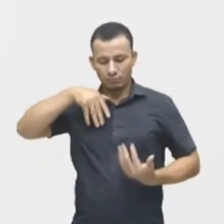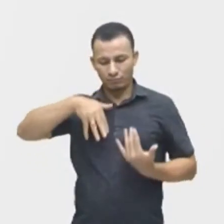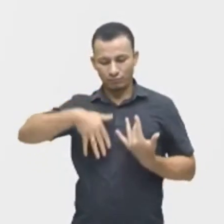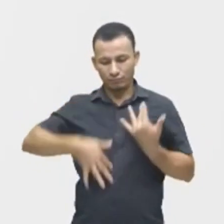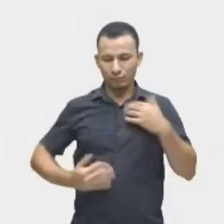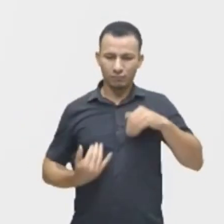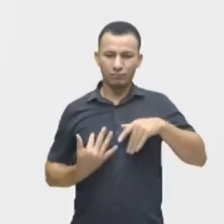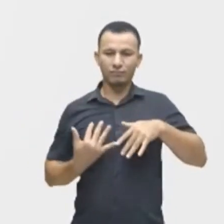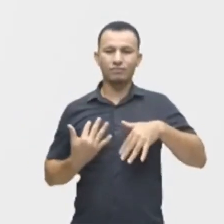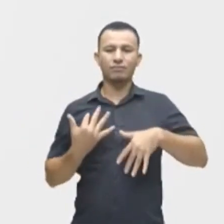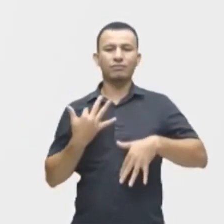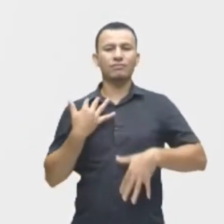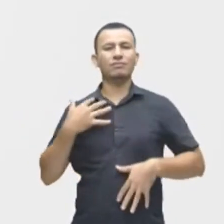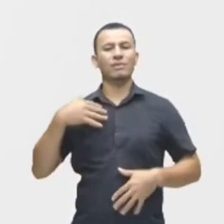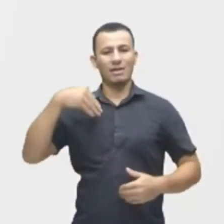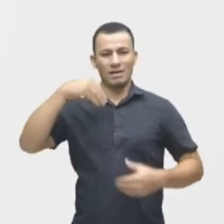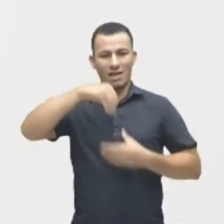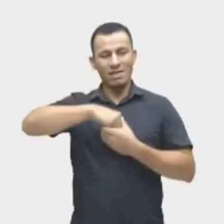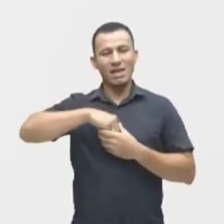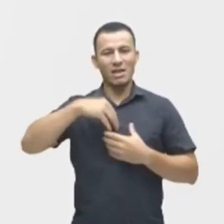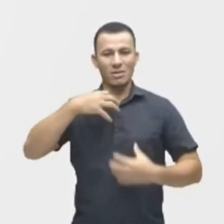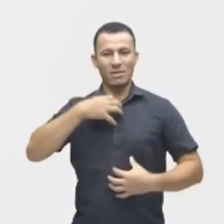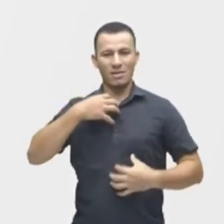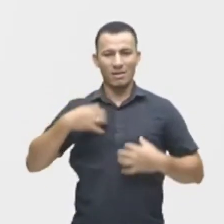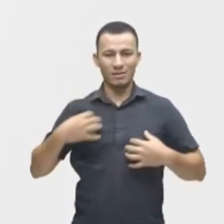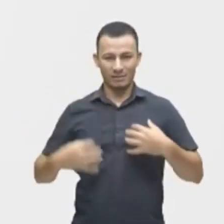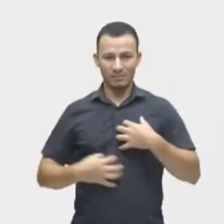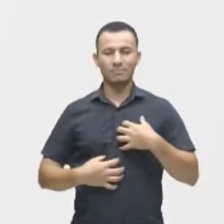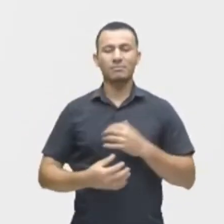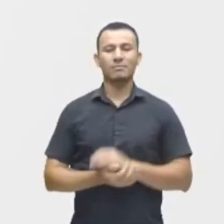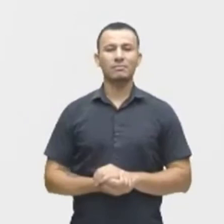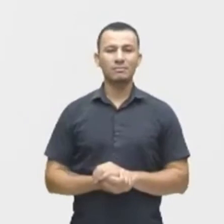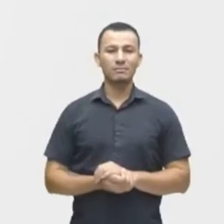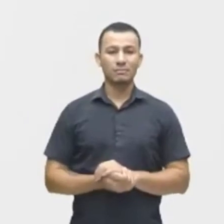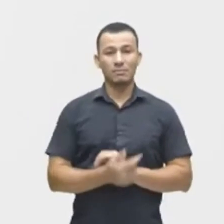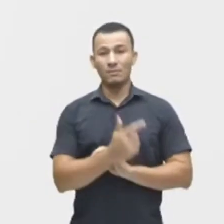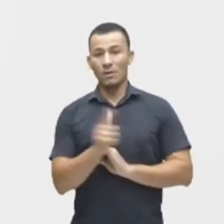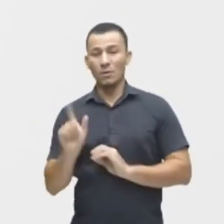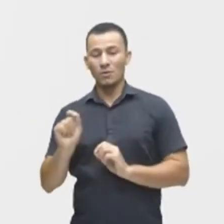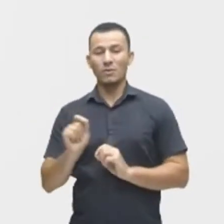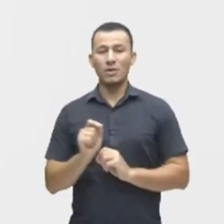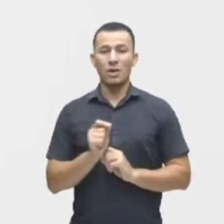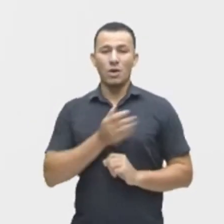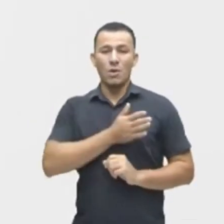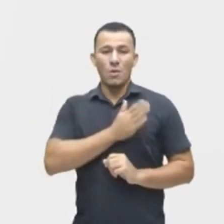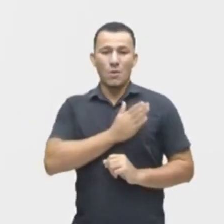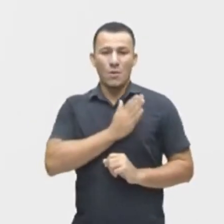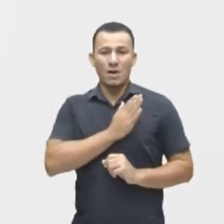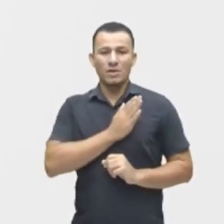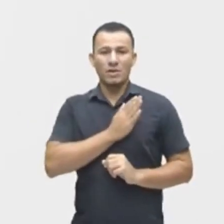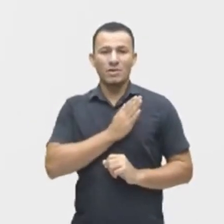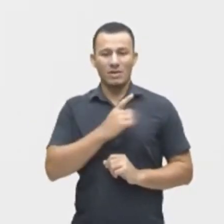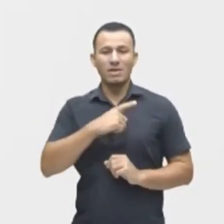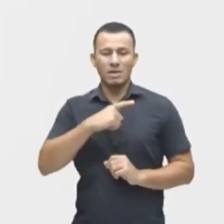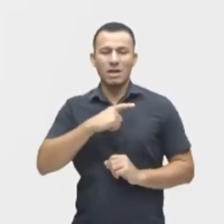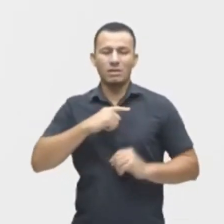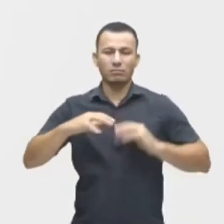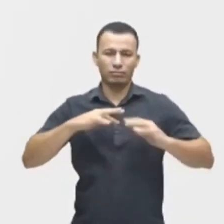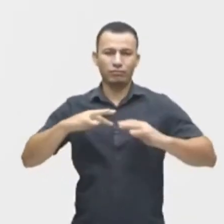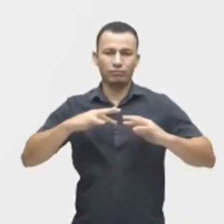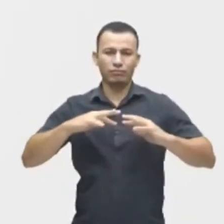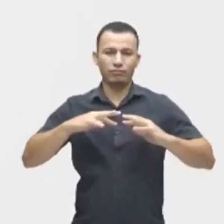isso dentro do nosso organismo. Uma outra condição que eu mostrei para vocês é que o coração, com aqueles batimentos cardíacos, ele